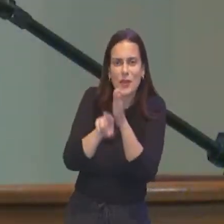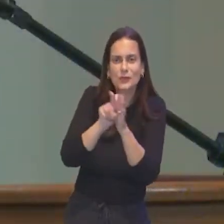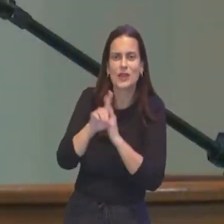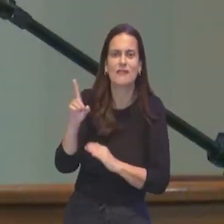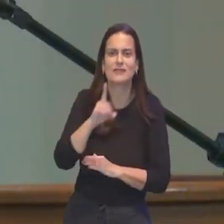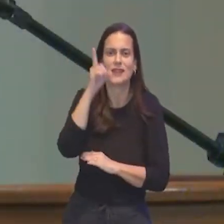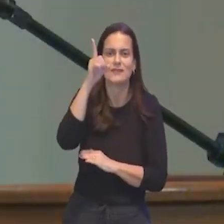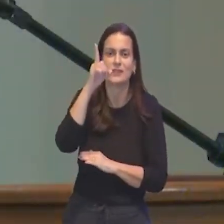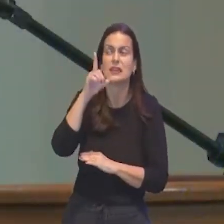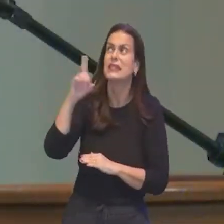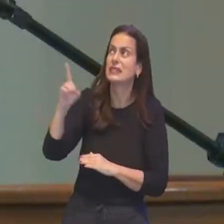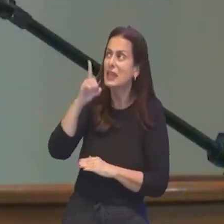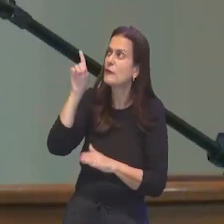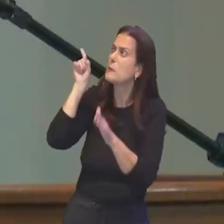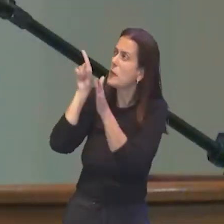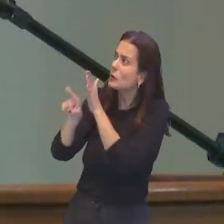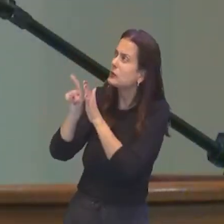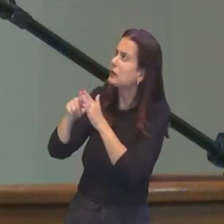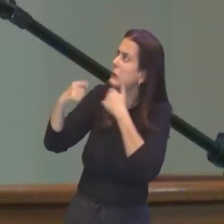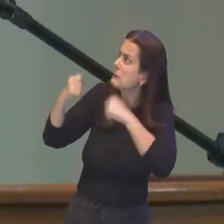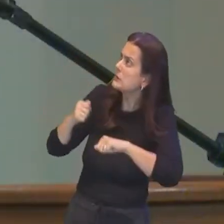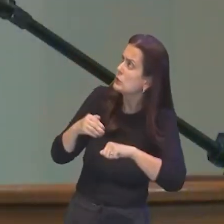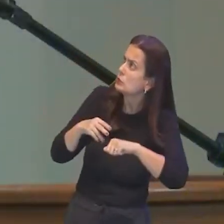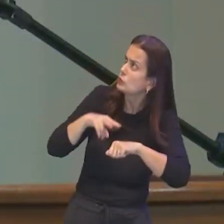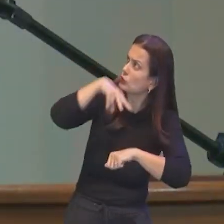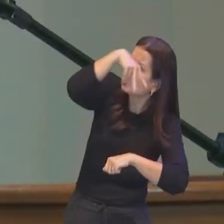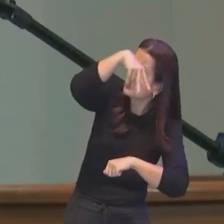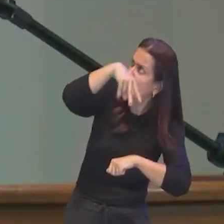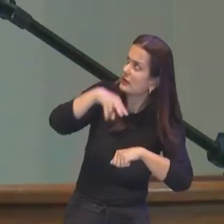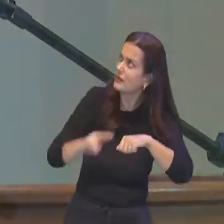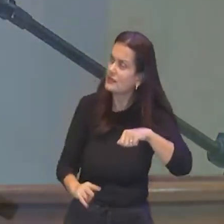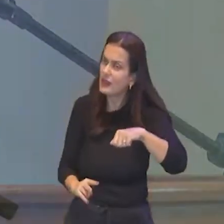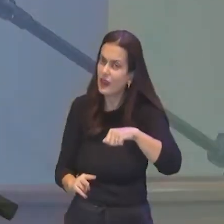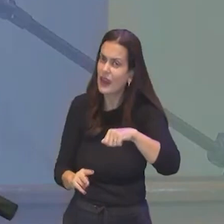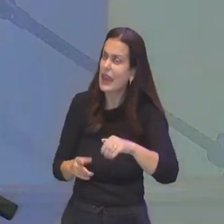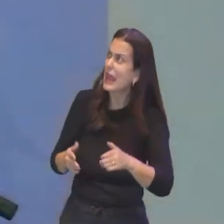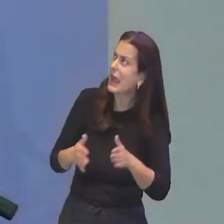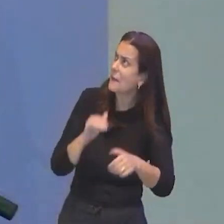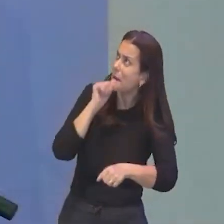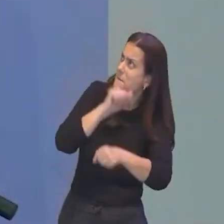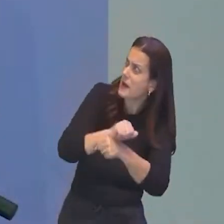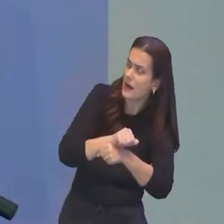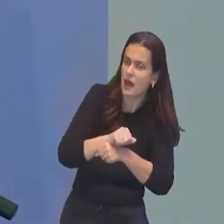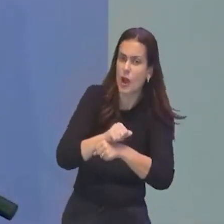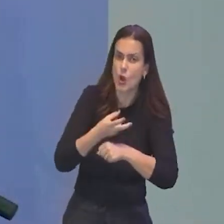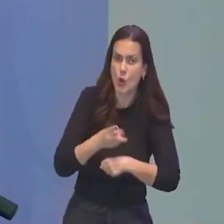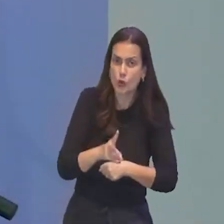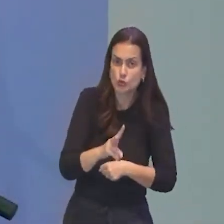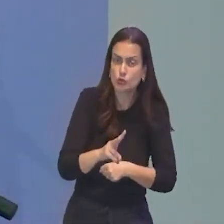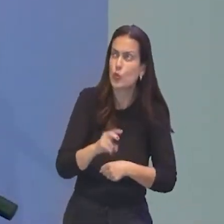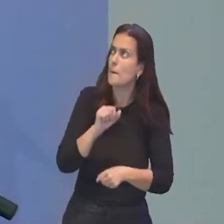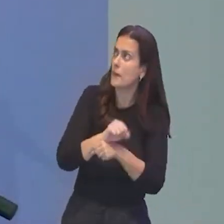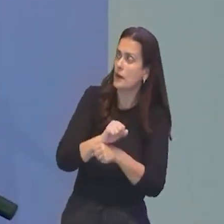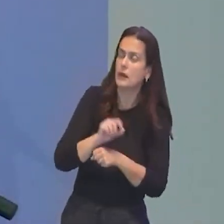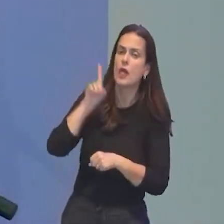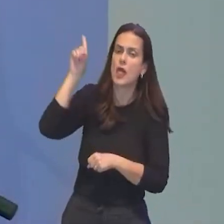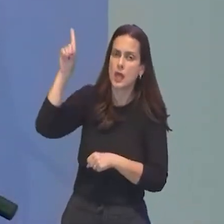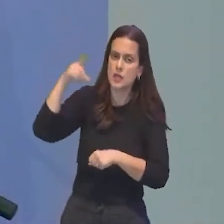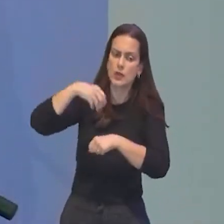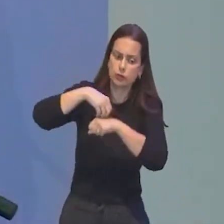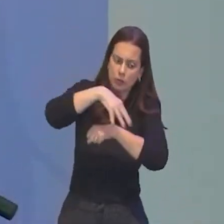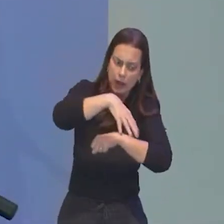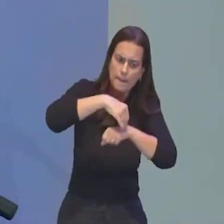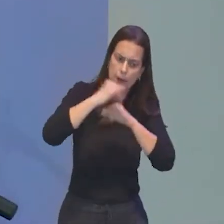batalha, ele consultava o Senhor: devo subir, devo descer, devo caminhar, devo parar? E Deus o orientava neste